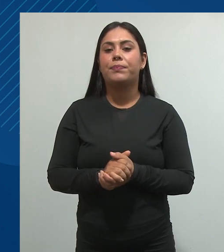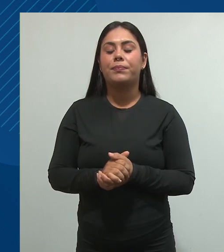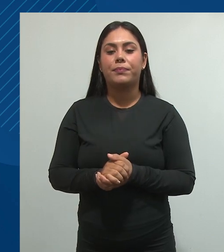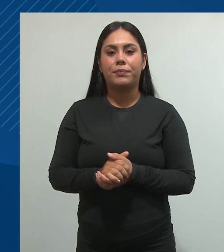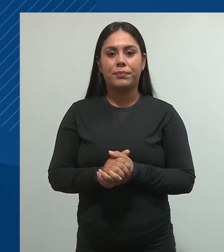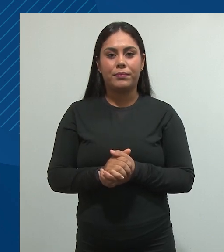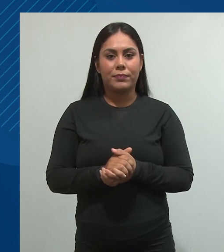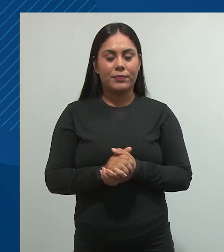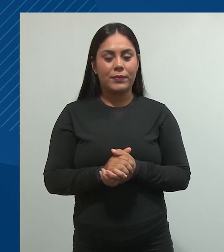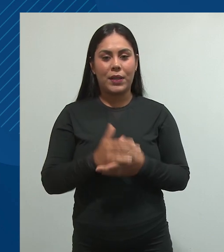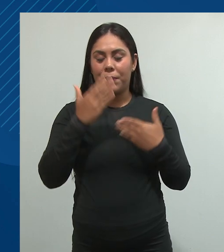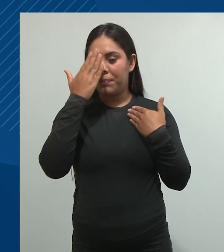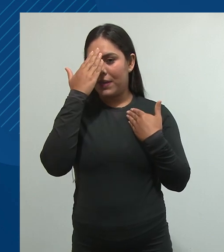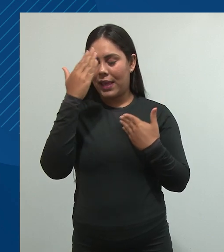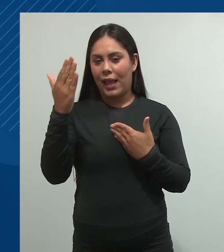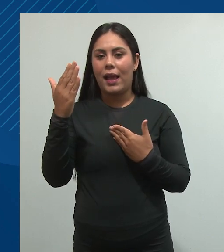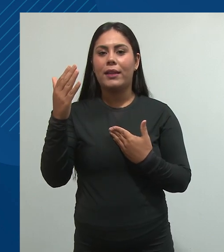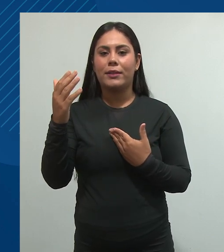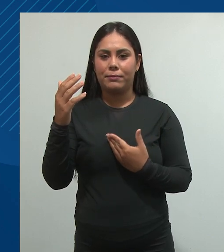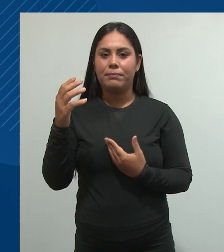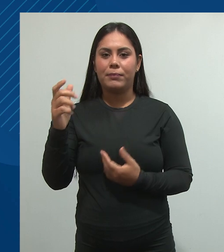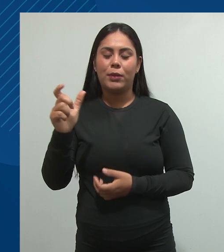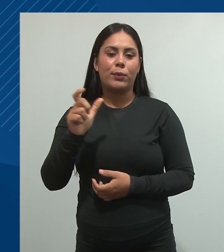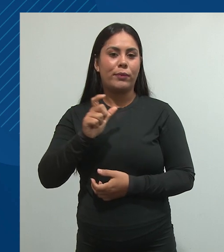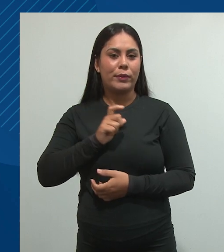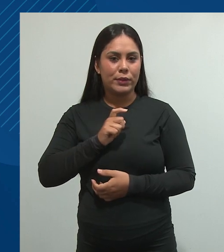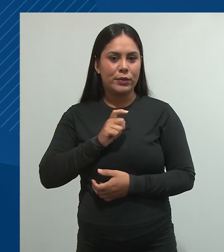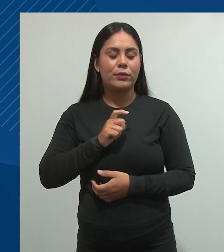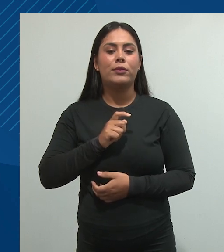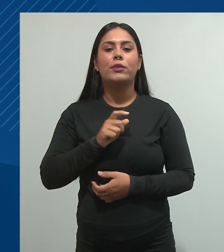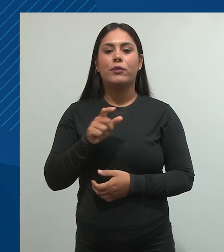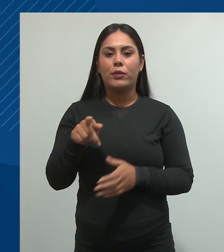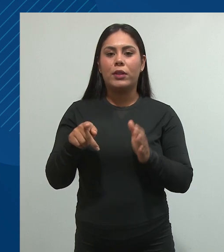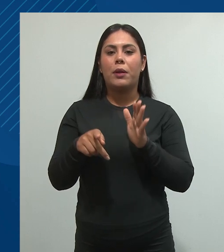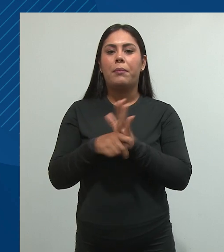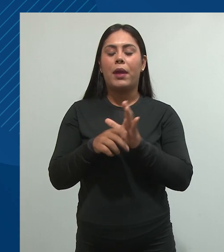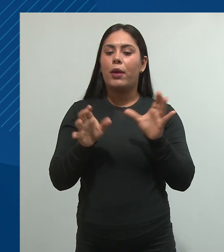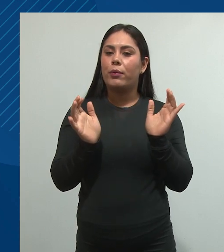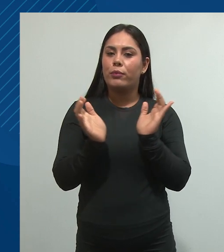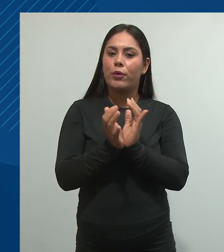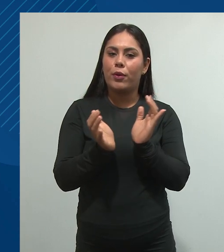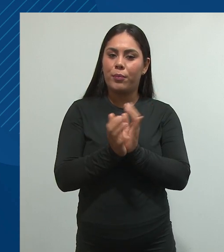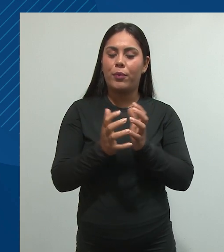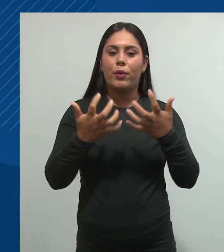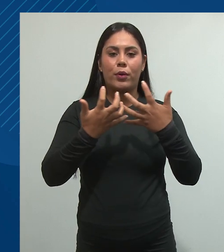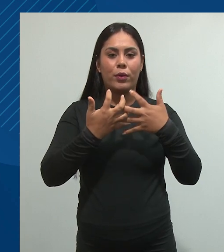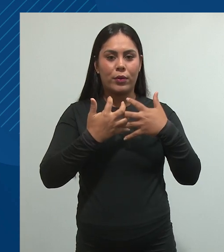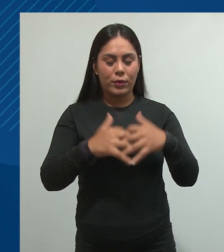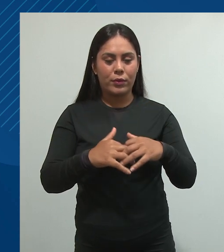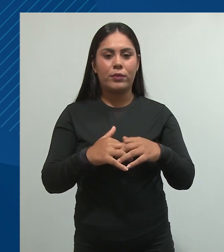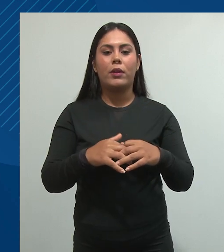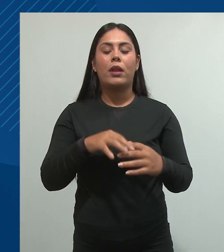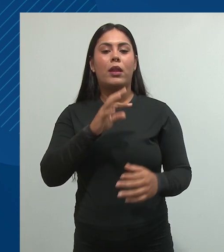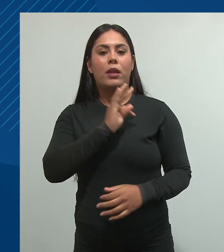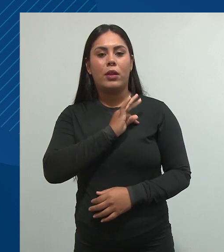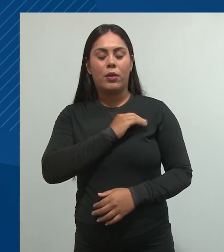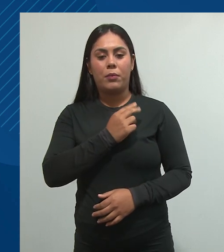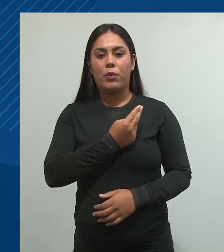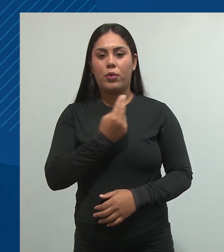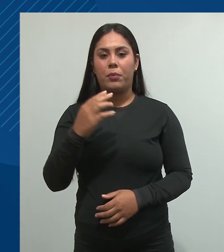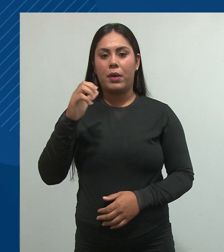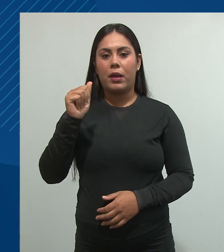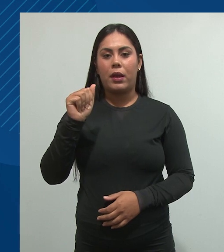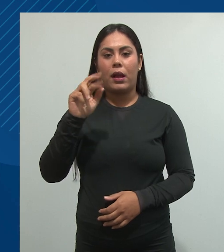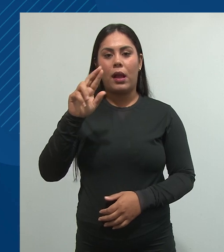aí, parente. Muito obrigado pelo convite, professora Ariadne, a equipe aqui do IFRO, ao pessoal que está ali na técnica. O meu nome é Carlos